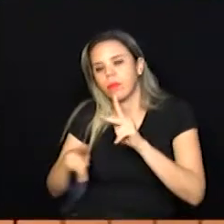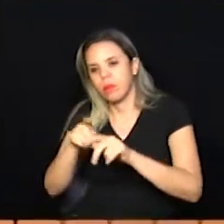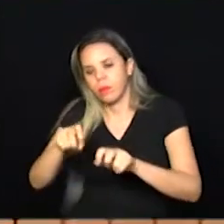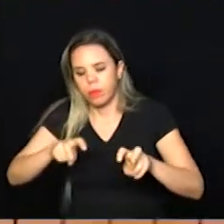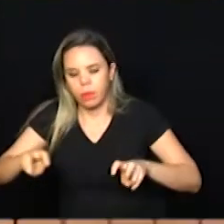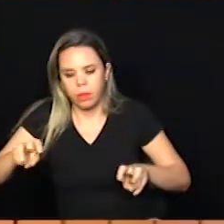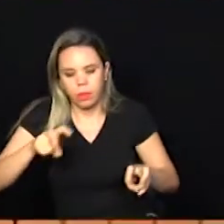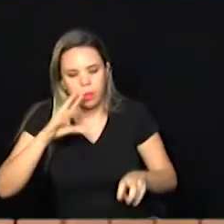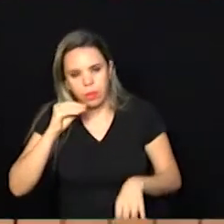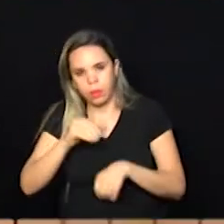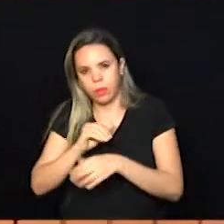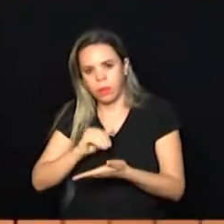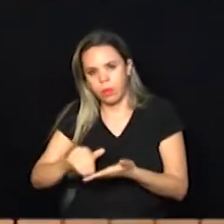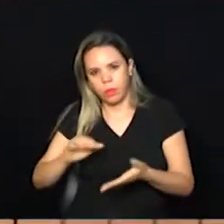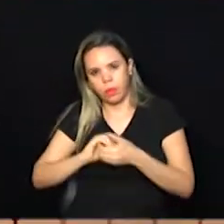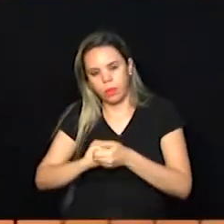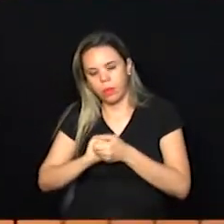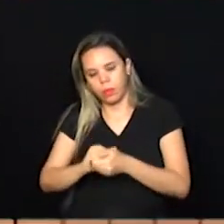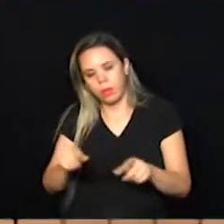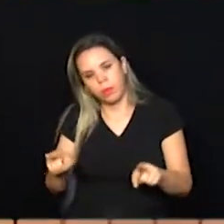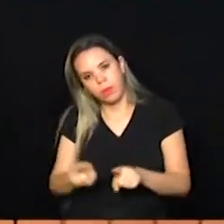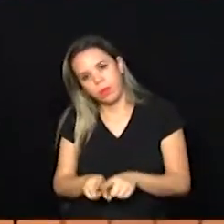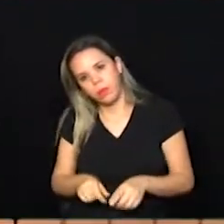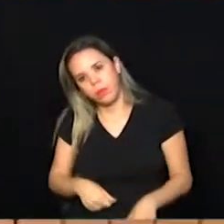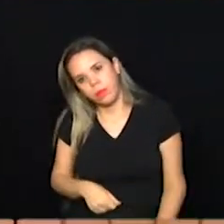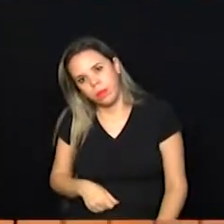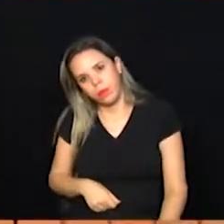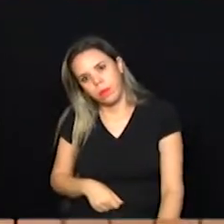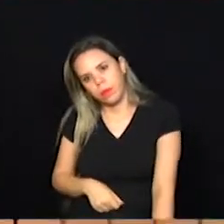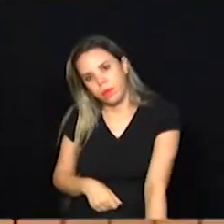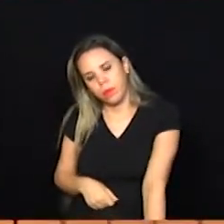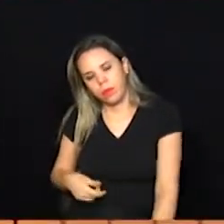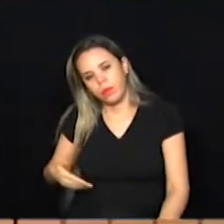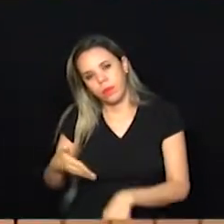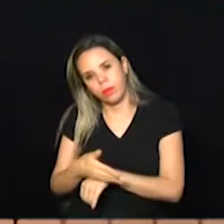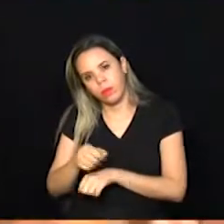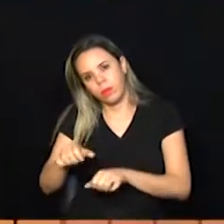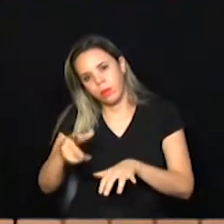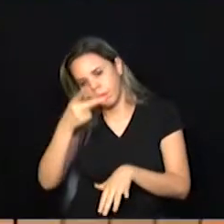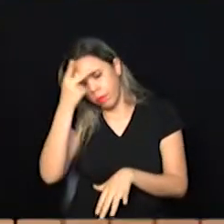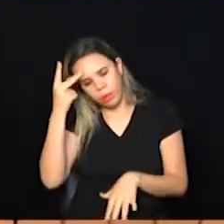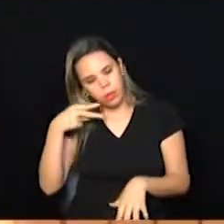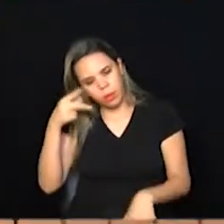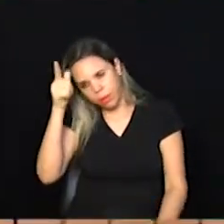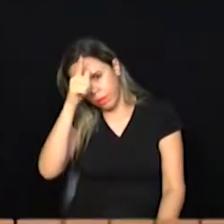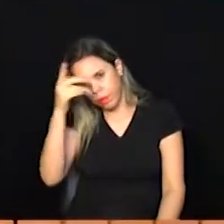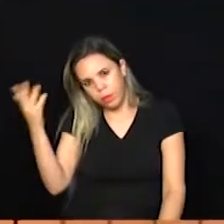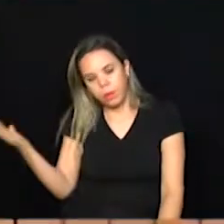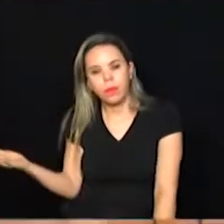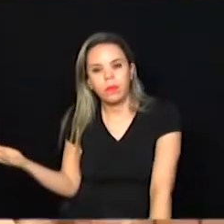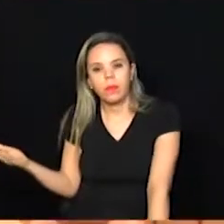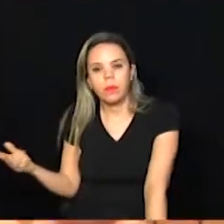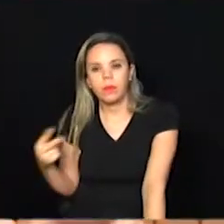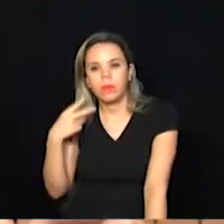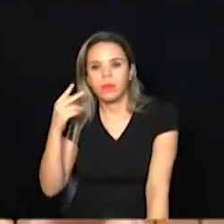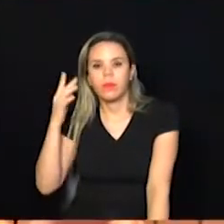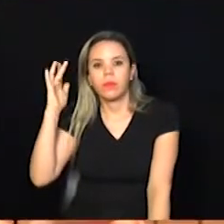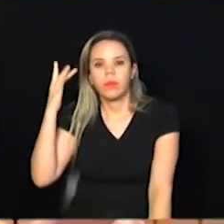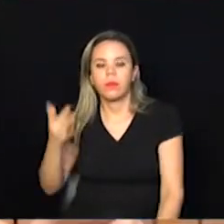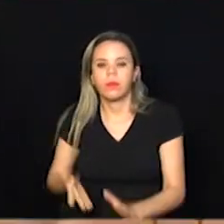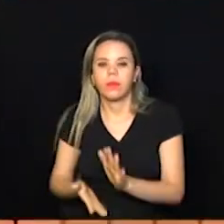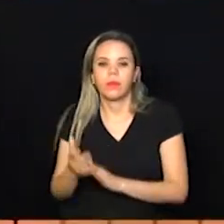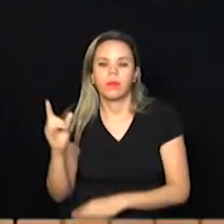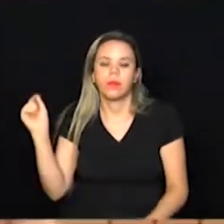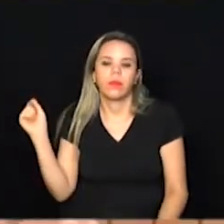equipe, com quem eu saúdo aqui também, né, da participação do público, o vereador Gustavo, vereadora Guida, que já não está